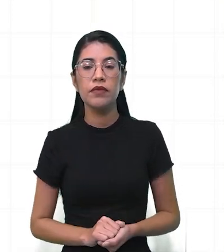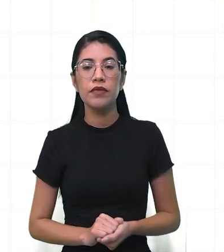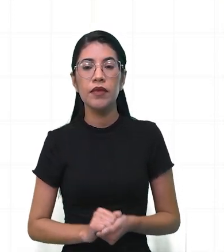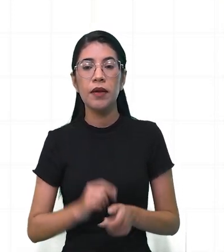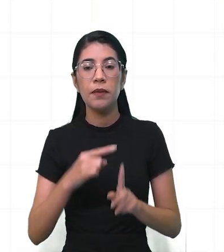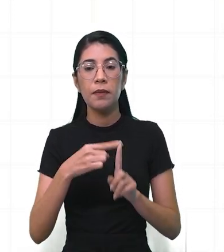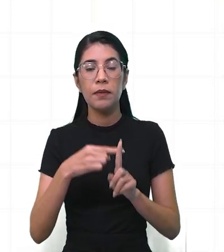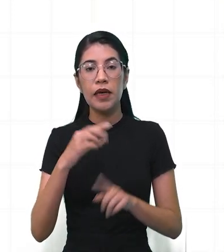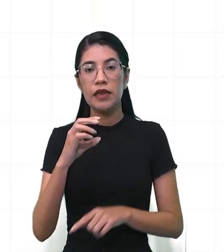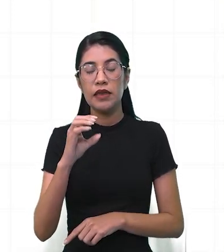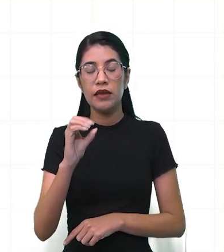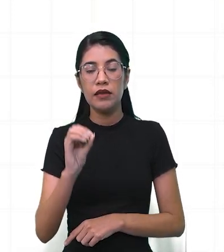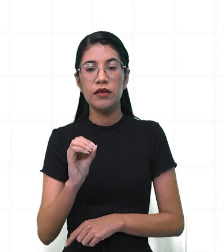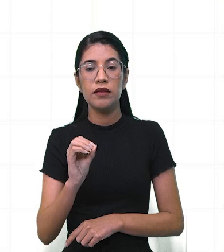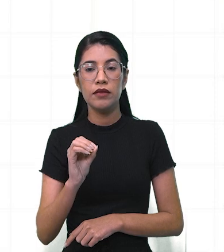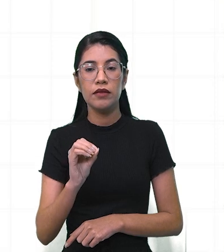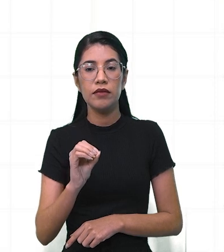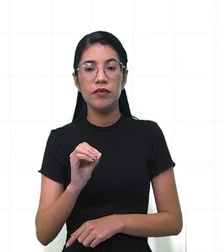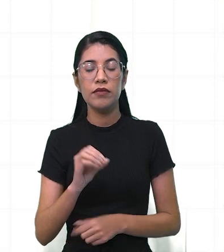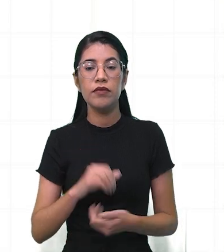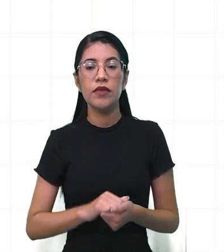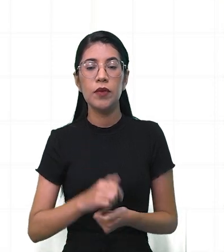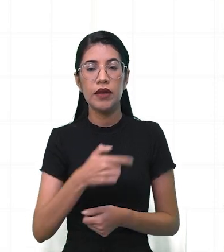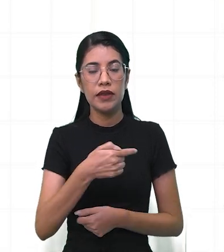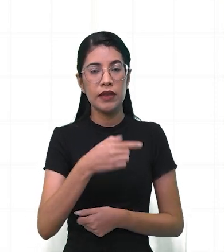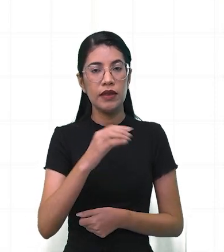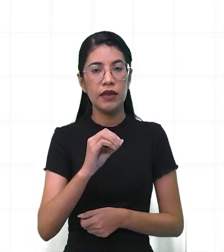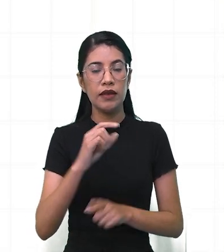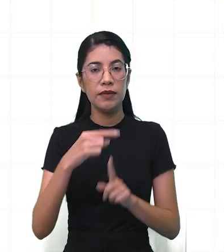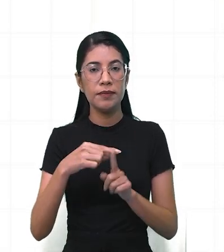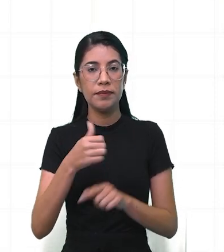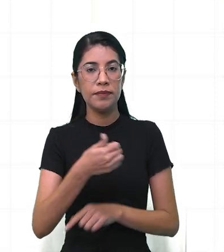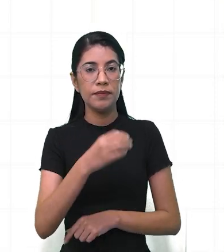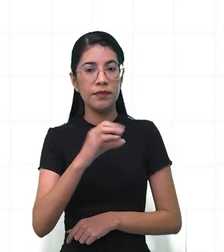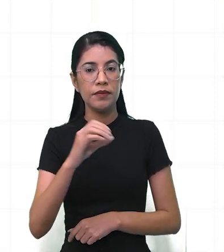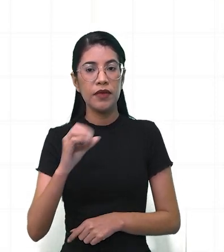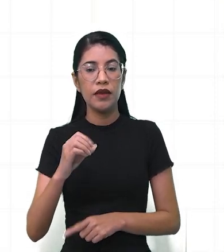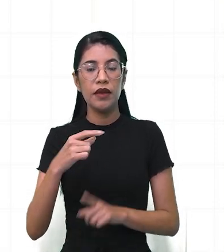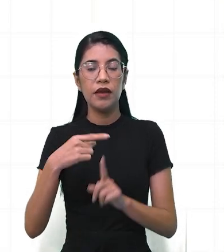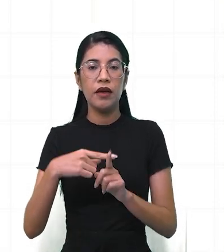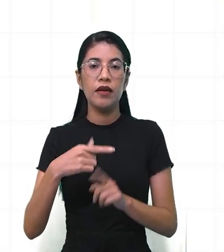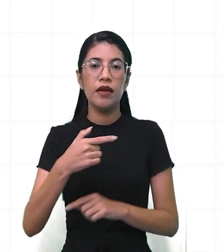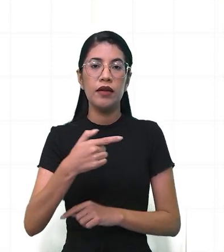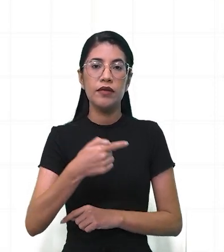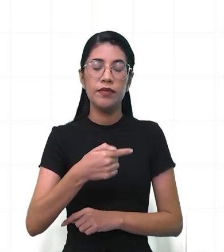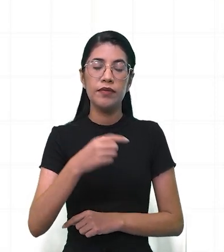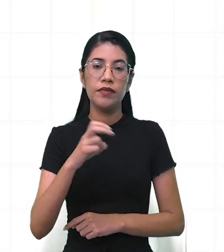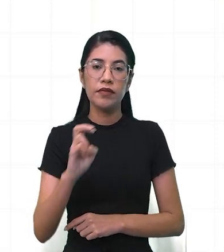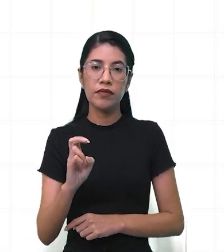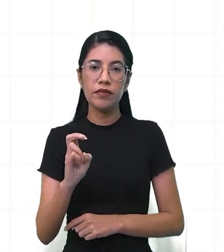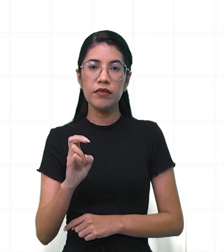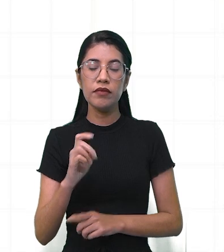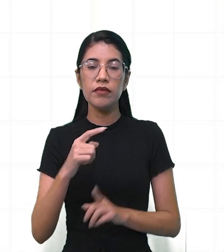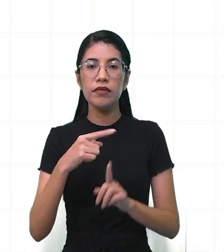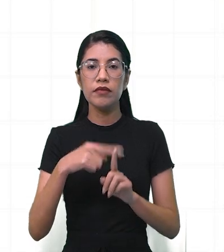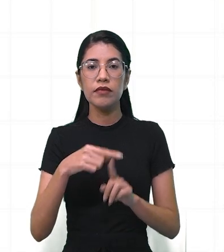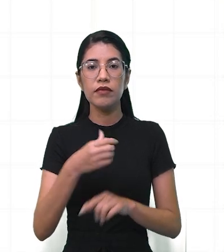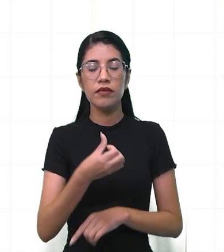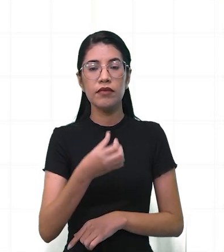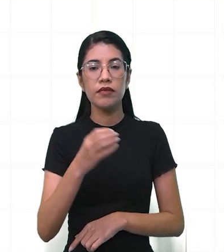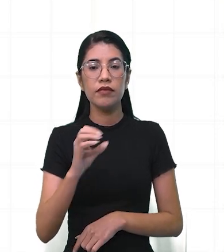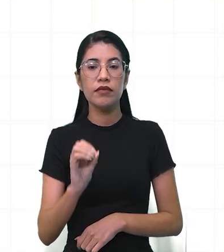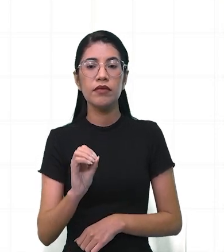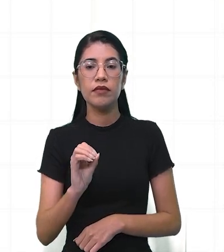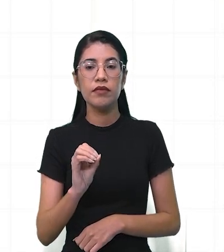também é 50, então eu vou colocar logo aqui 100, tá? Mais 75. Mais